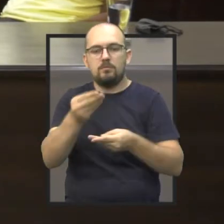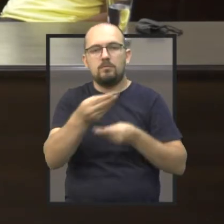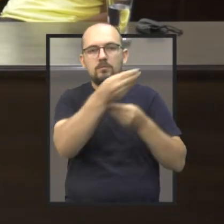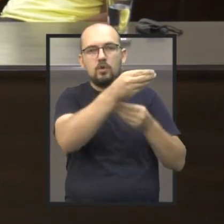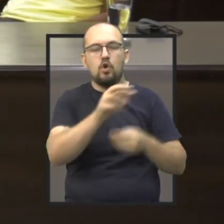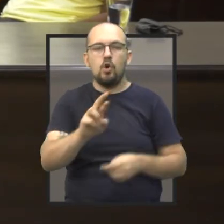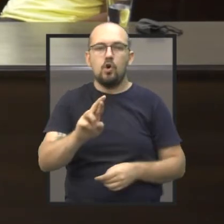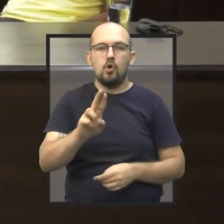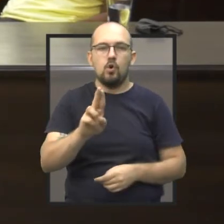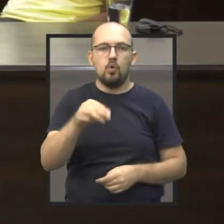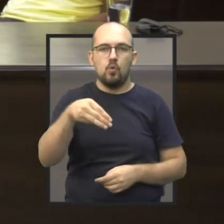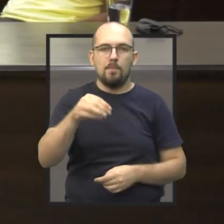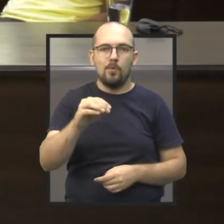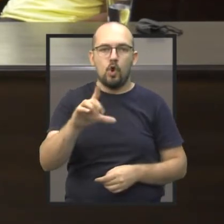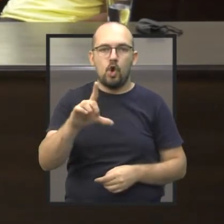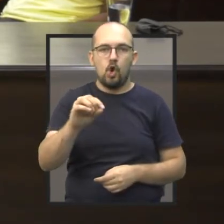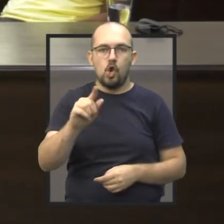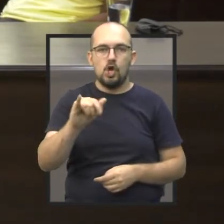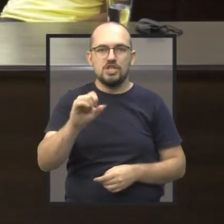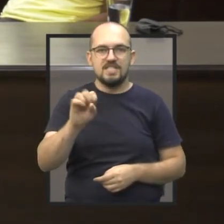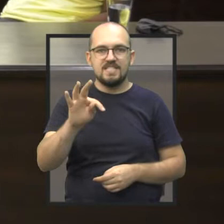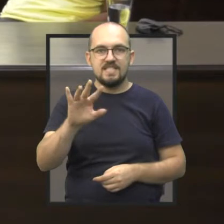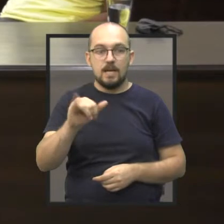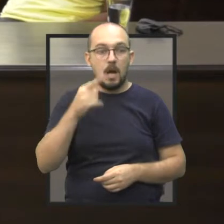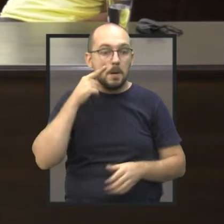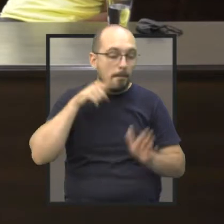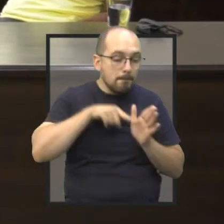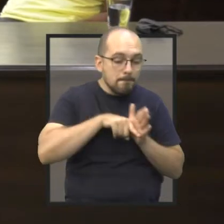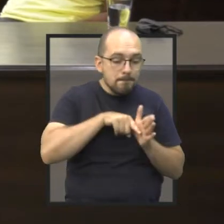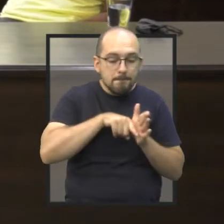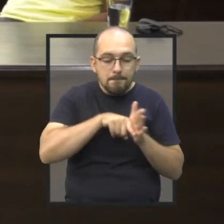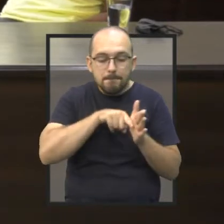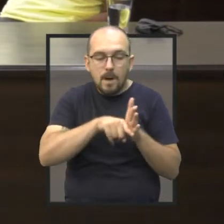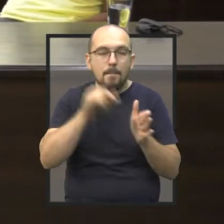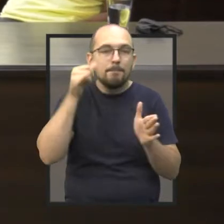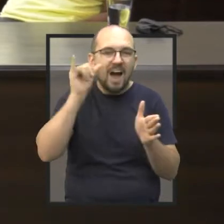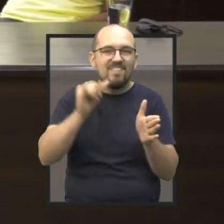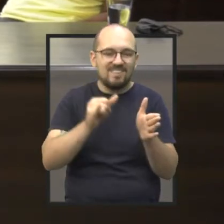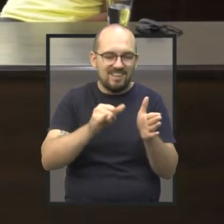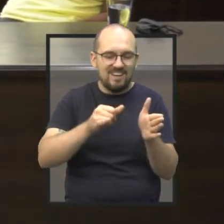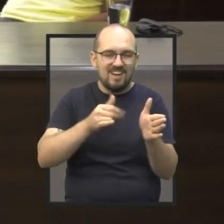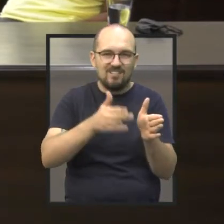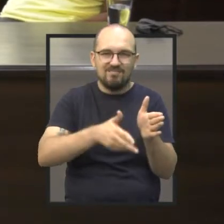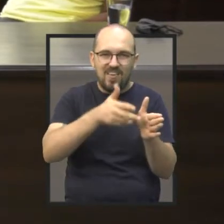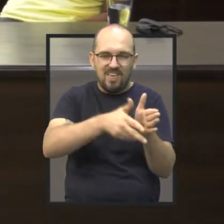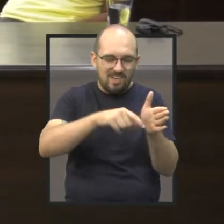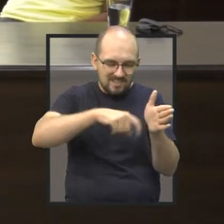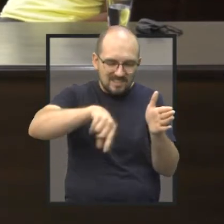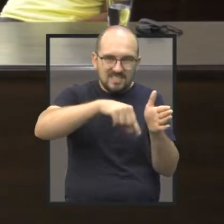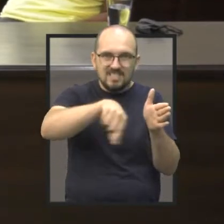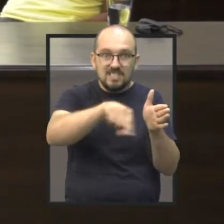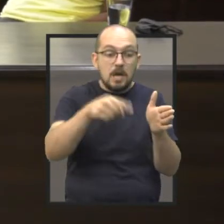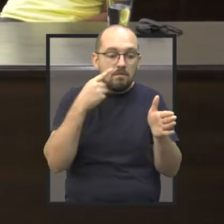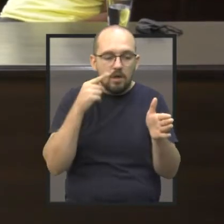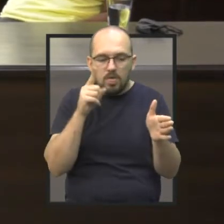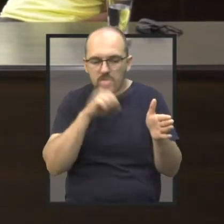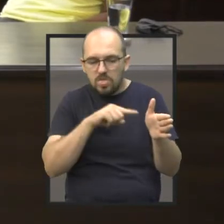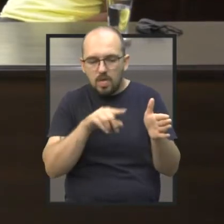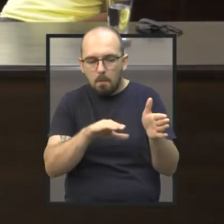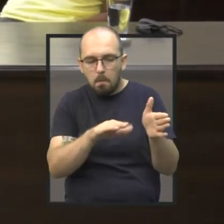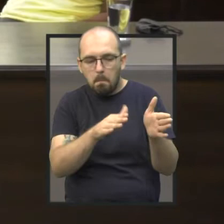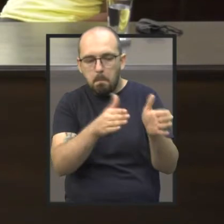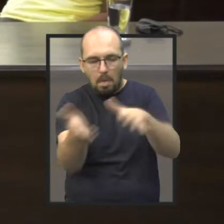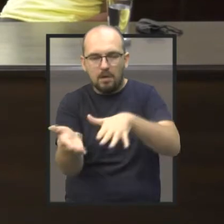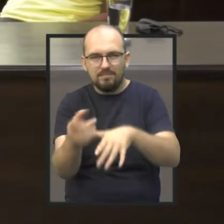um estudo para encontrar, né, possíveis trechos danificados da linha Fé. De fato, é uma preocupação que deve ser